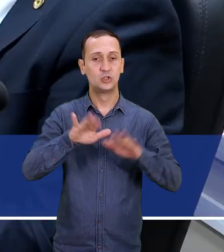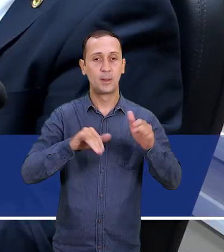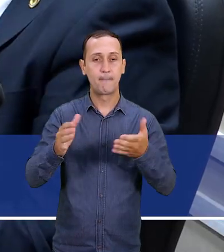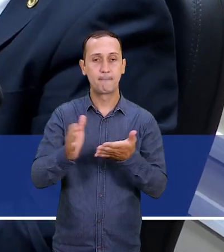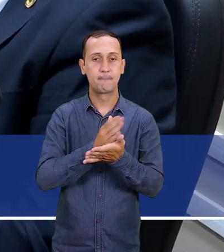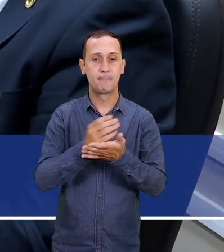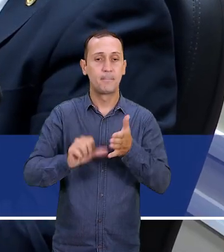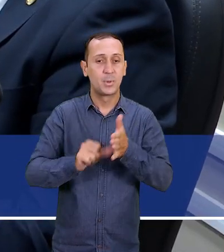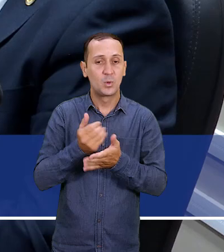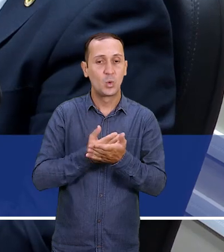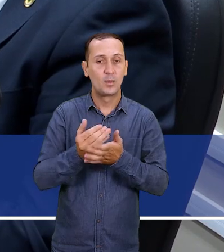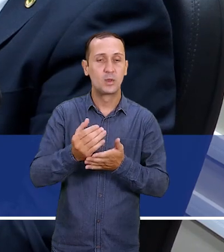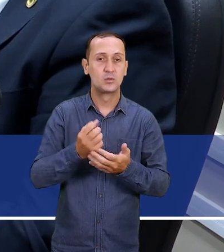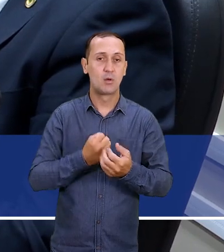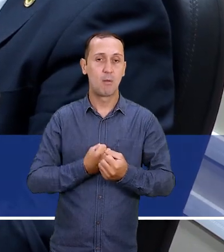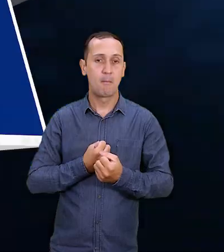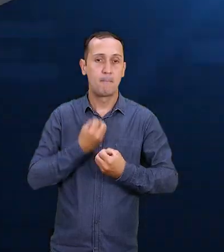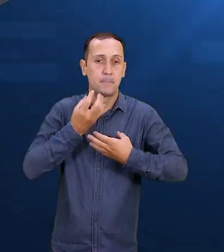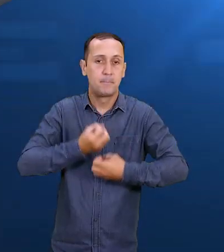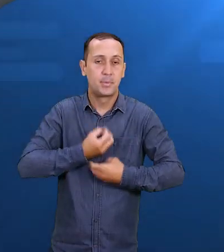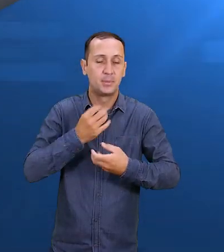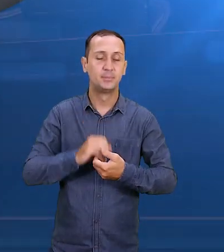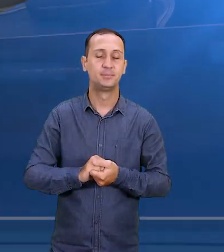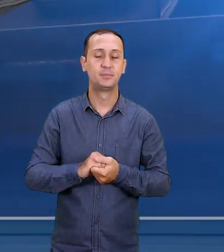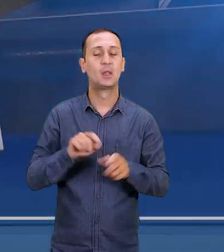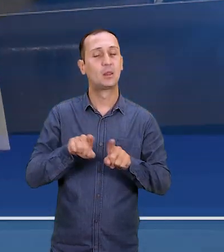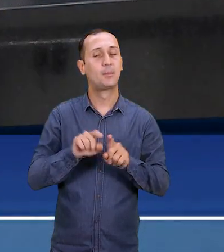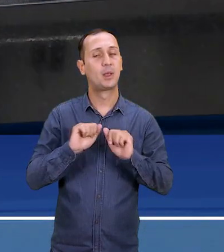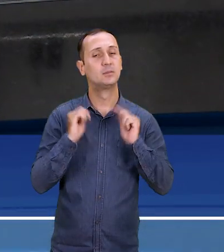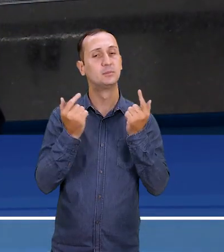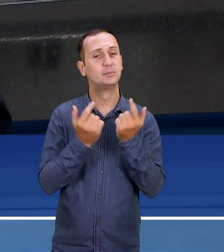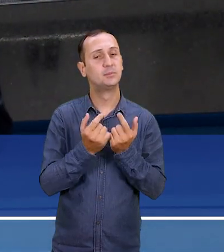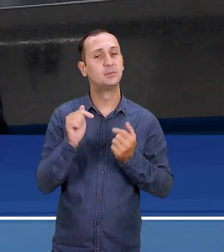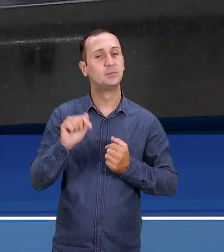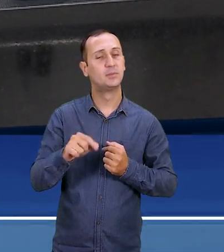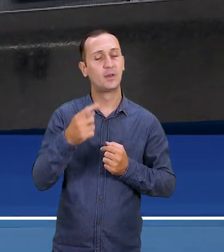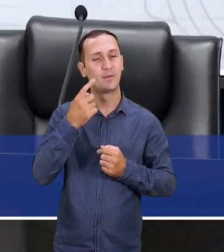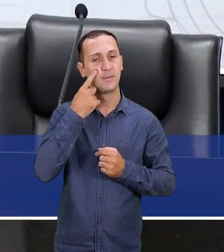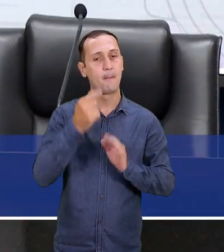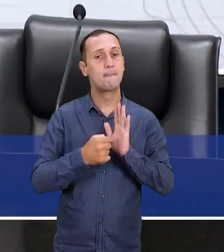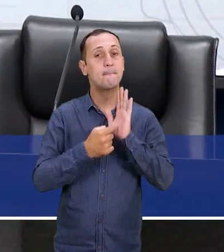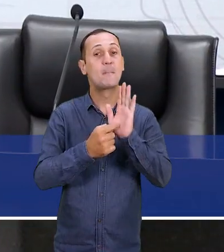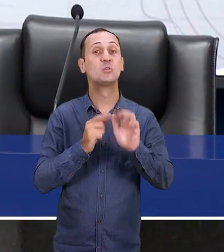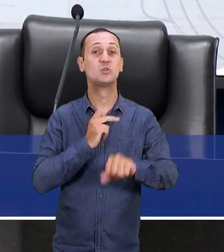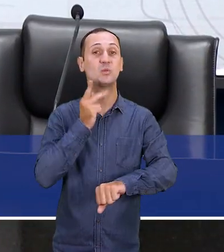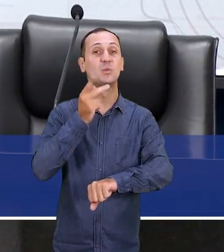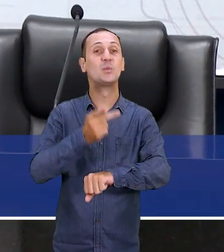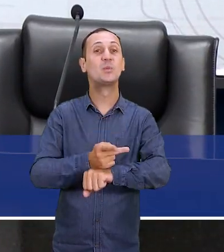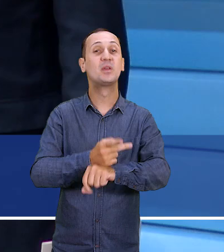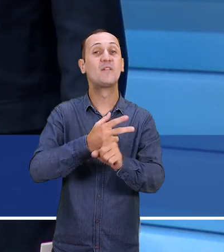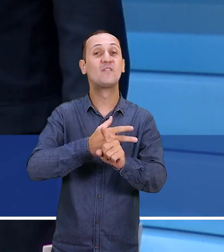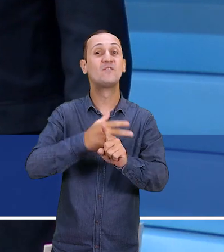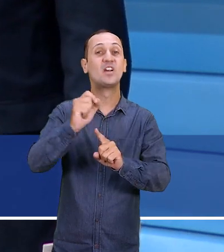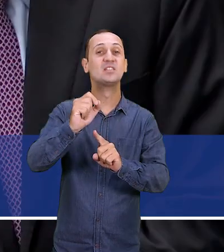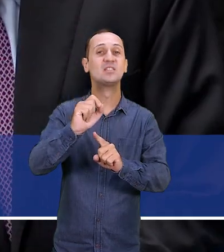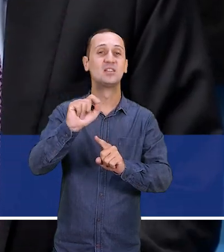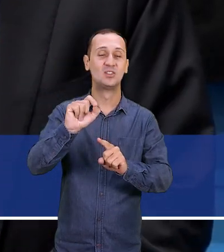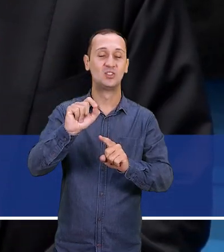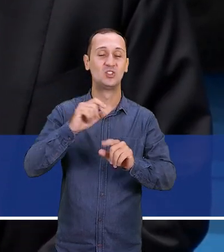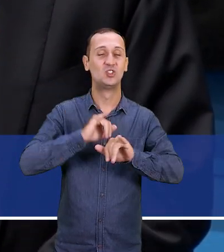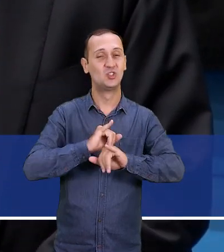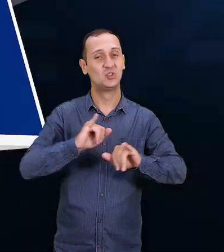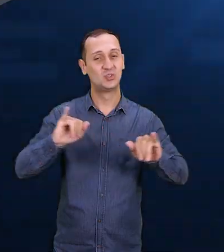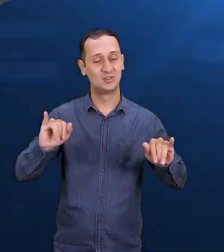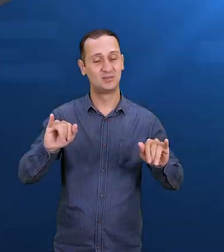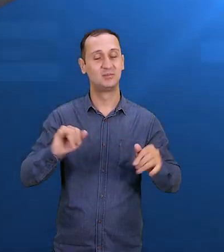os primeiros depoimentos. E ainda, a Assembleia Legislativa revela os vencedores do primeiro prêmio